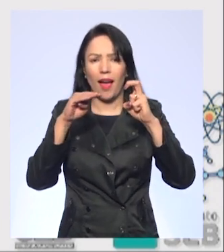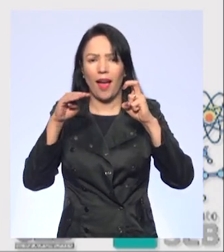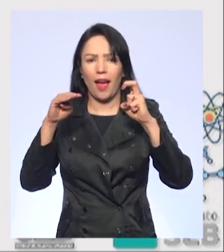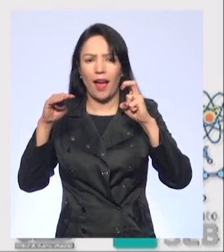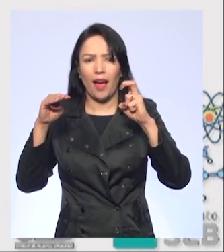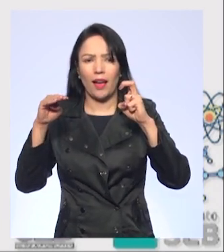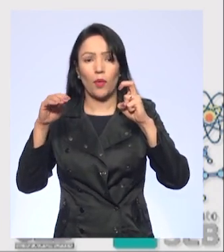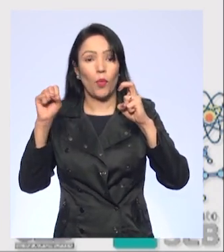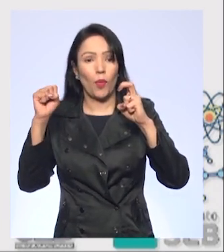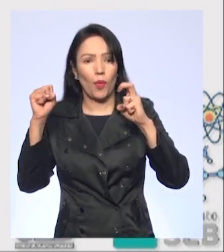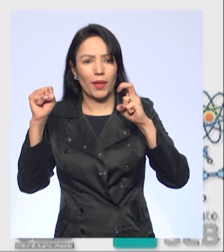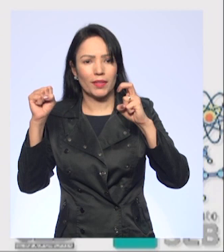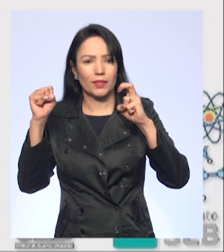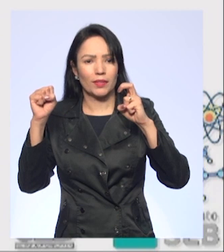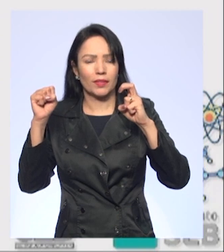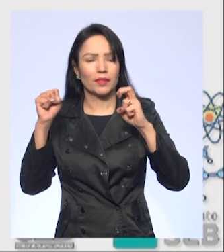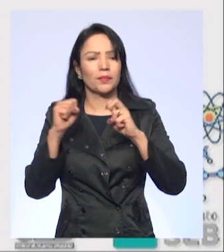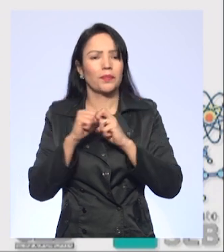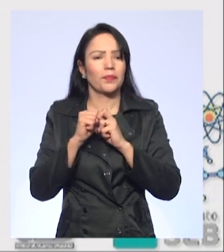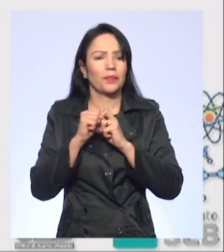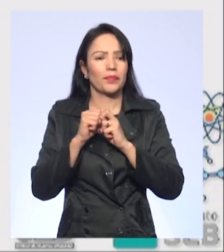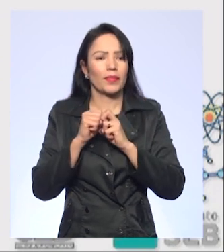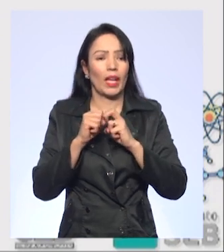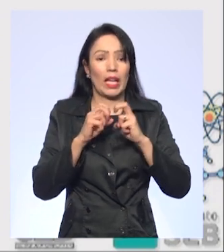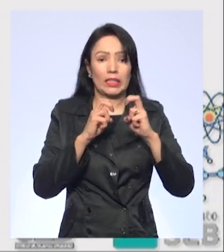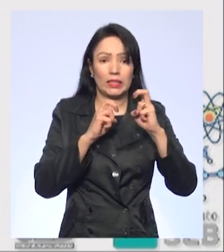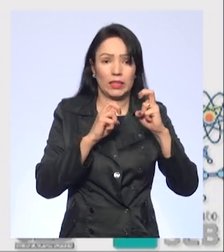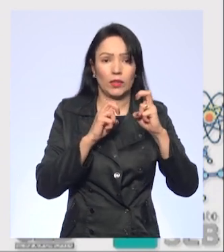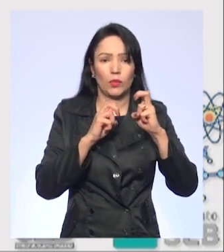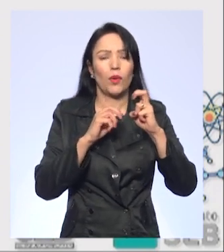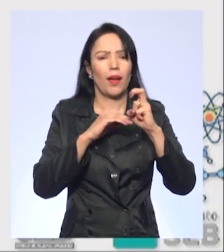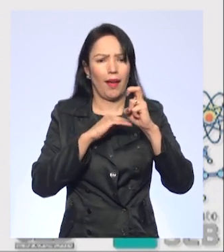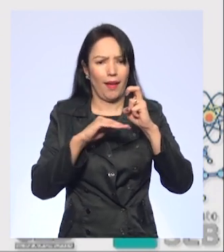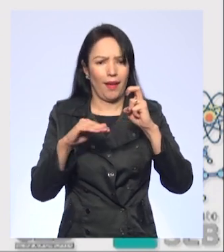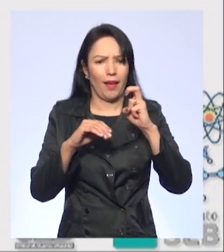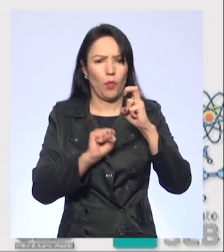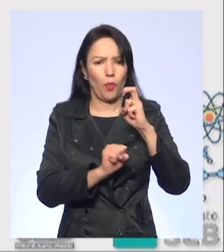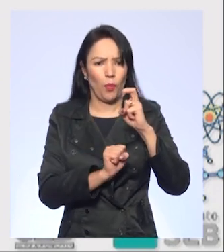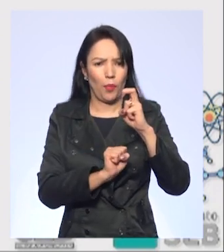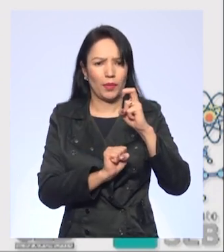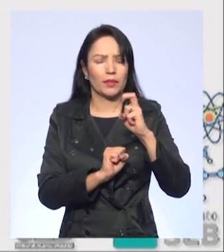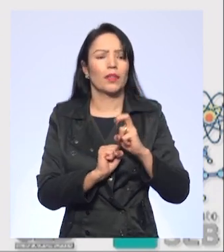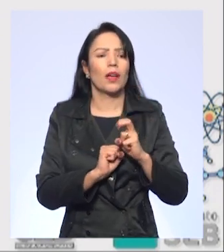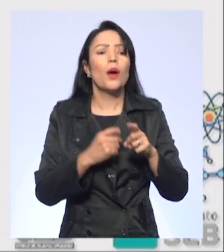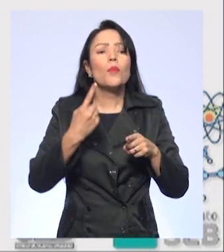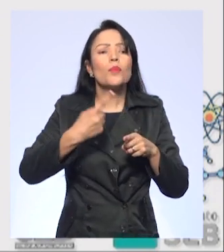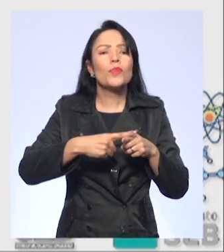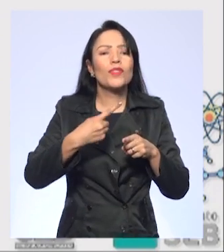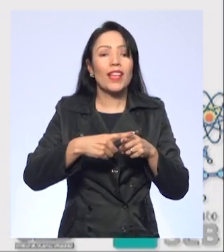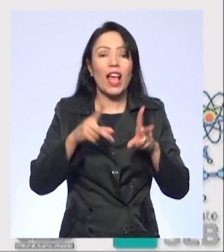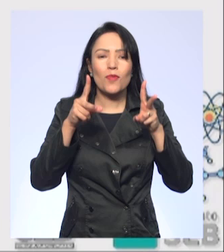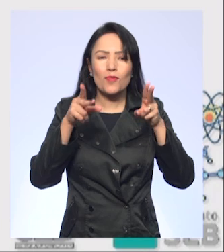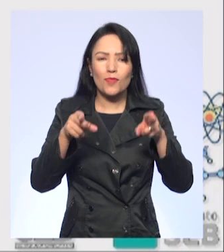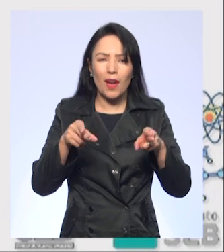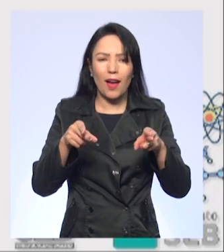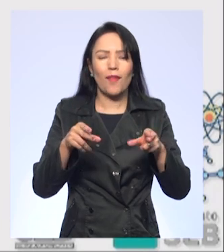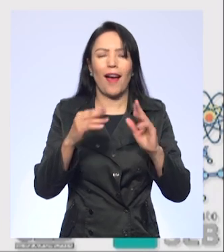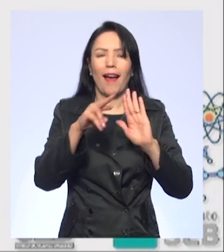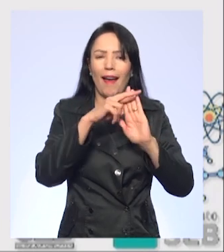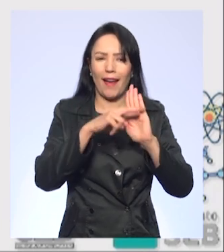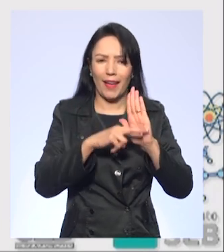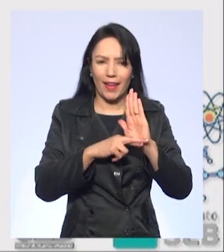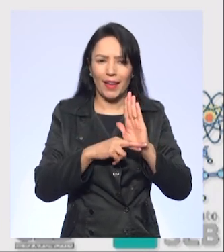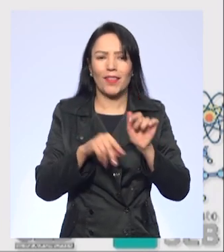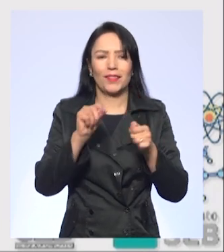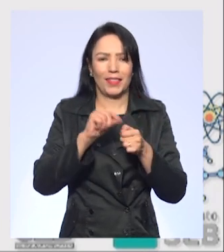8. Você viu o que eu fiz? 5 está para 8. Por quê, professor? porque eu vou seguir o que o Tales recomendou. A